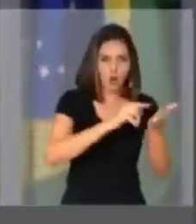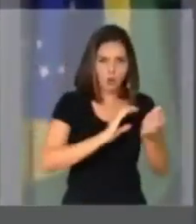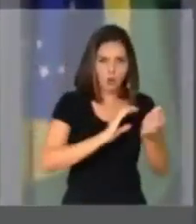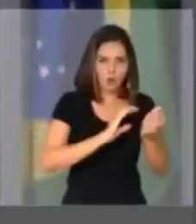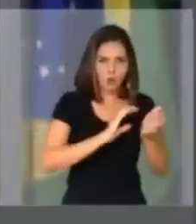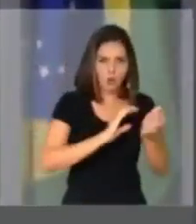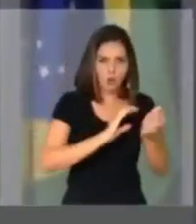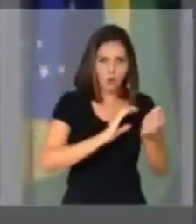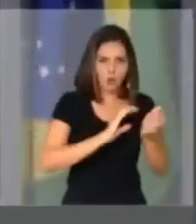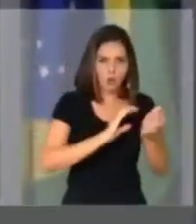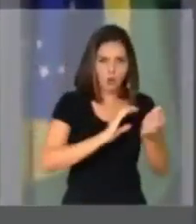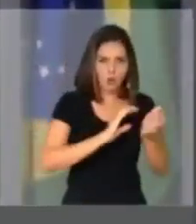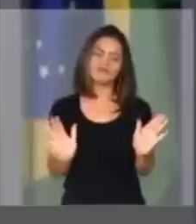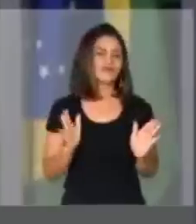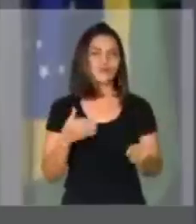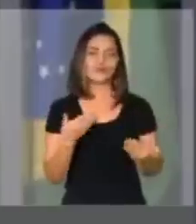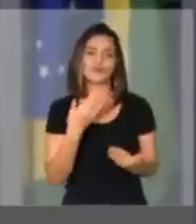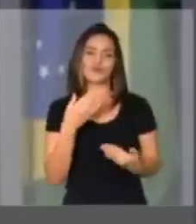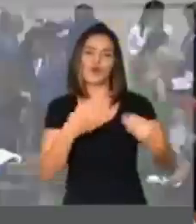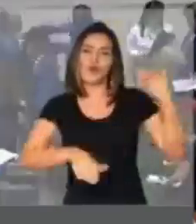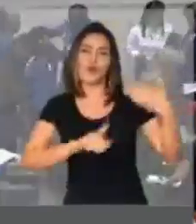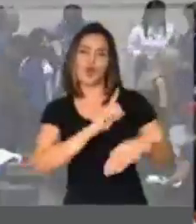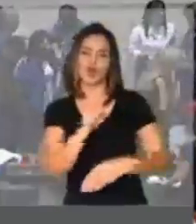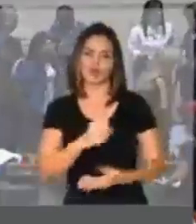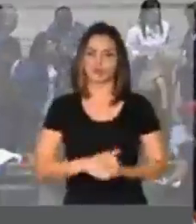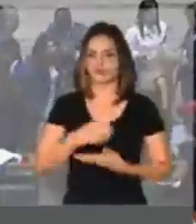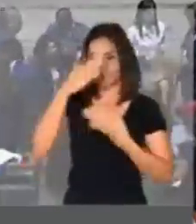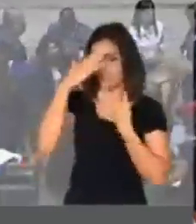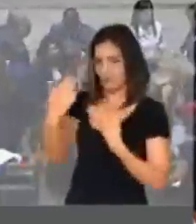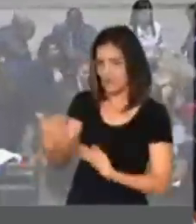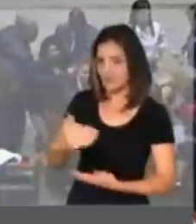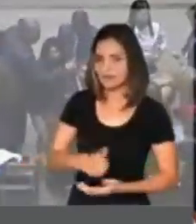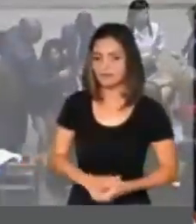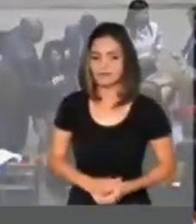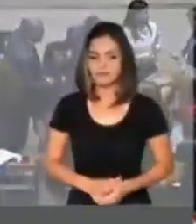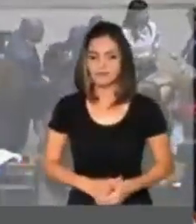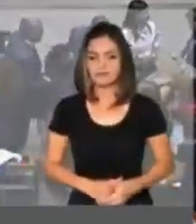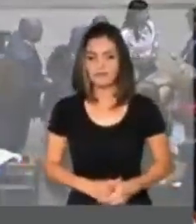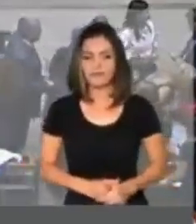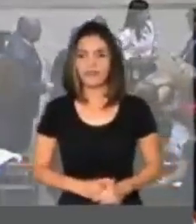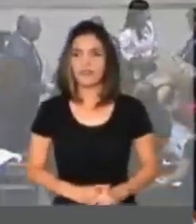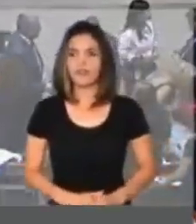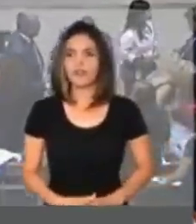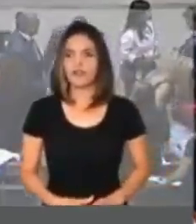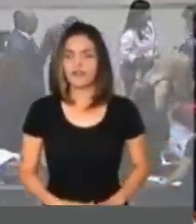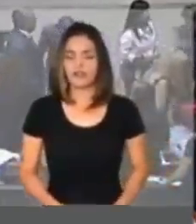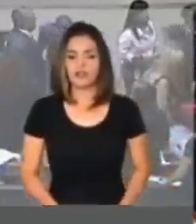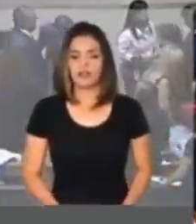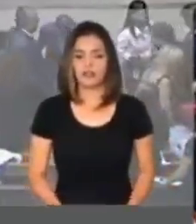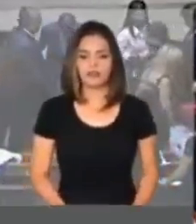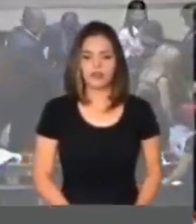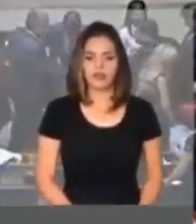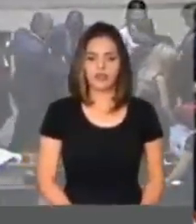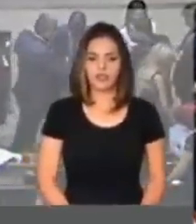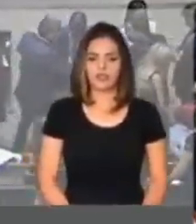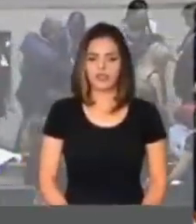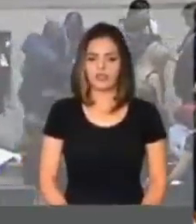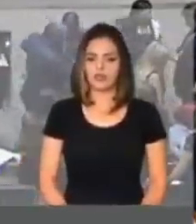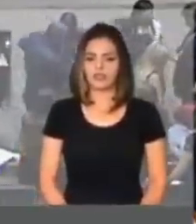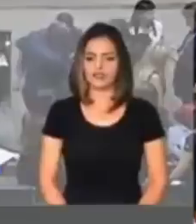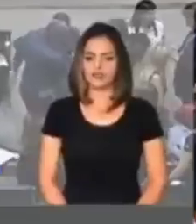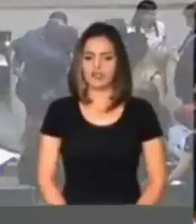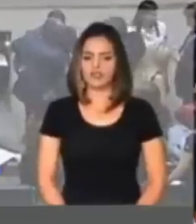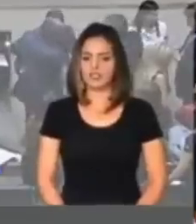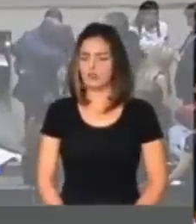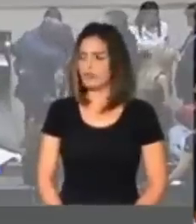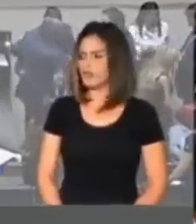partidos. Muito obrigado, senhor presidente. Presidente Davi, presidente Davi, presidente Davi, por favor. Um minuto. Por favor, um minuto, por favor, presidente. Luiz